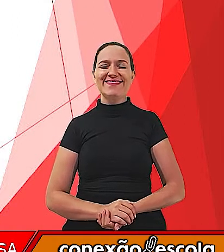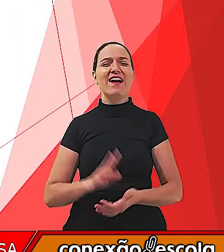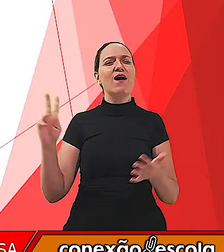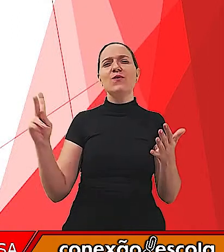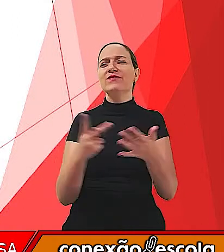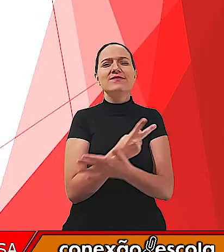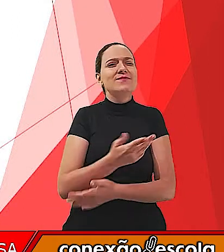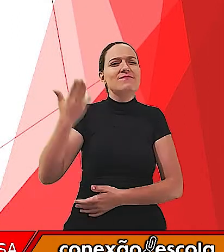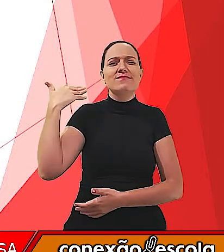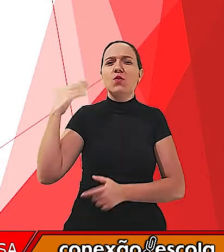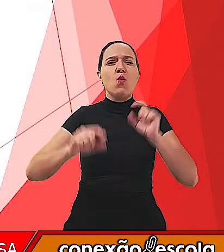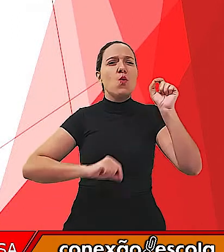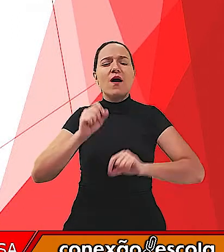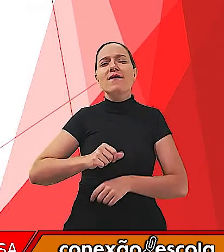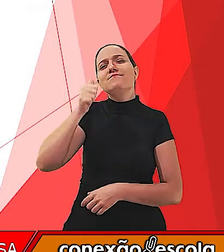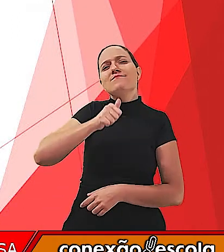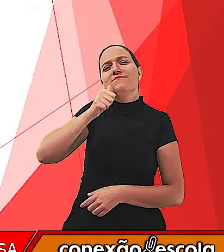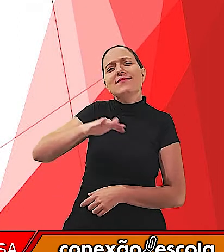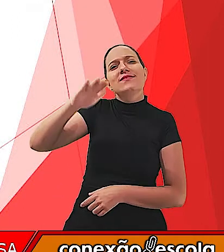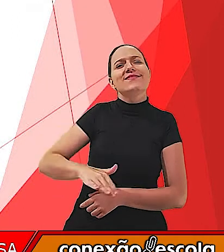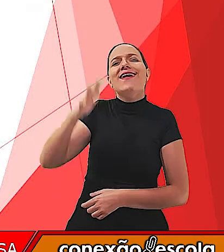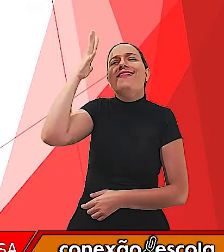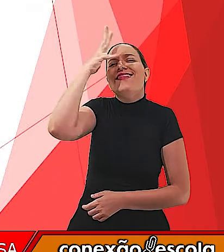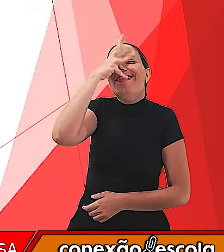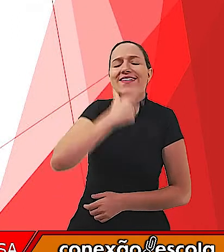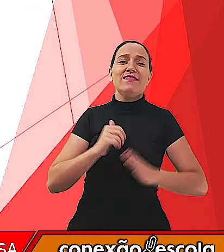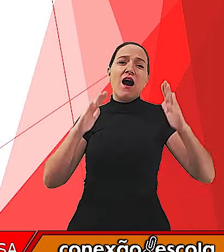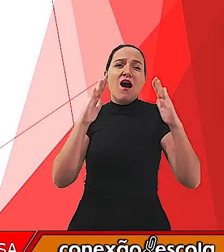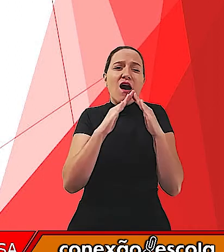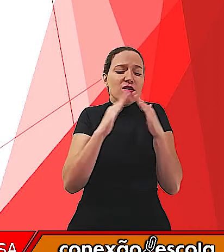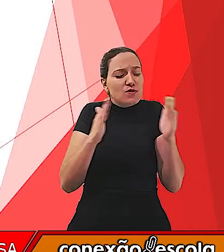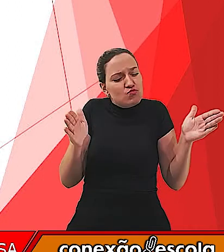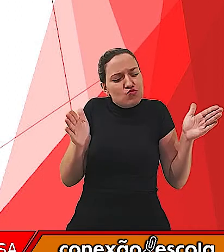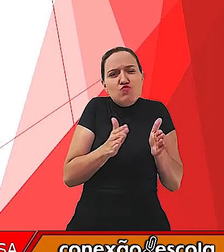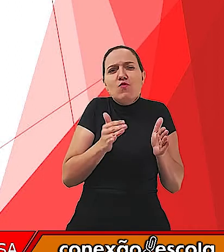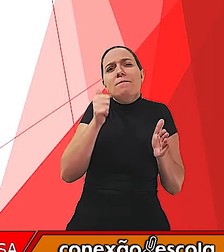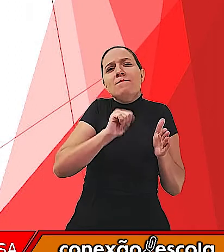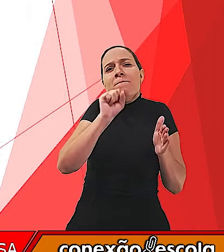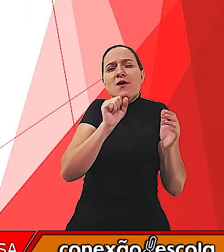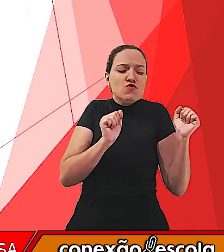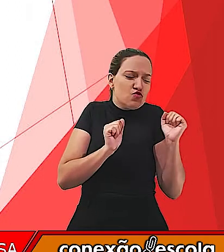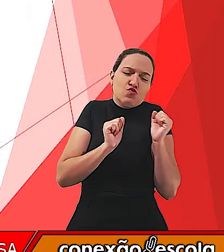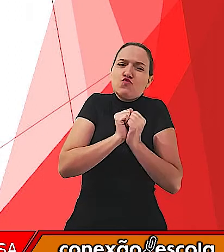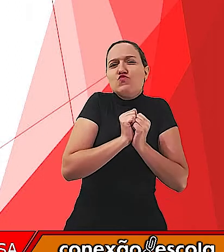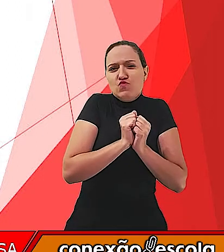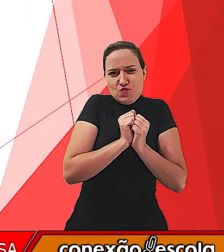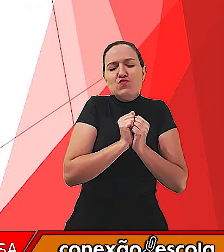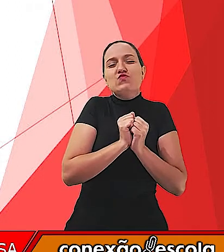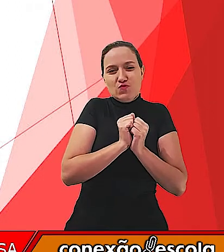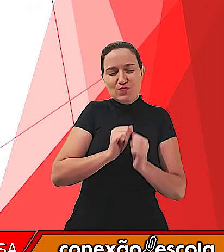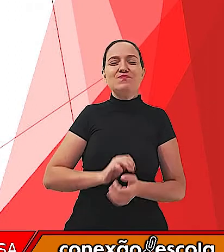Era uma vez uma linda menina que morava com sua mãe numa bela